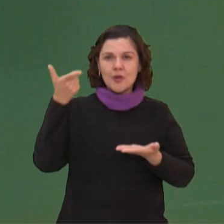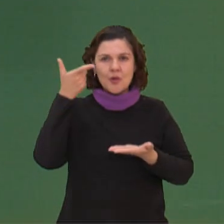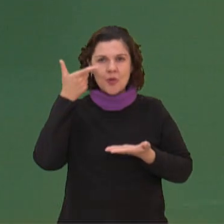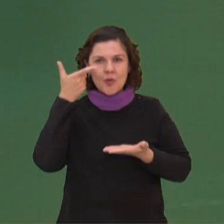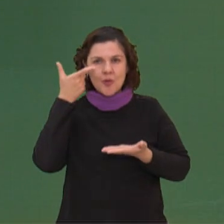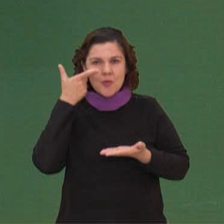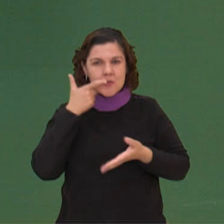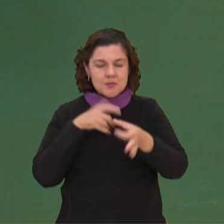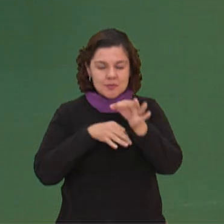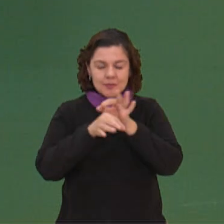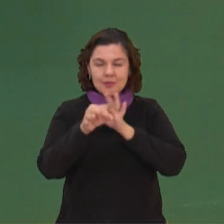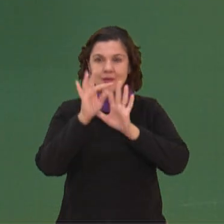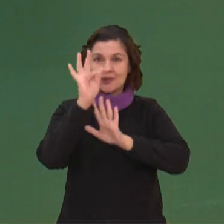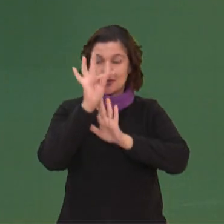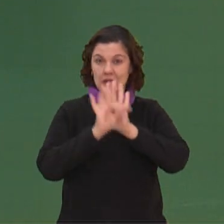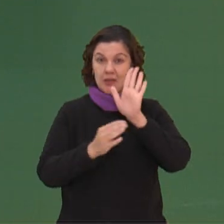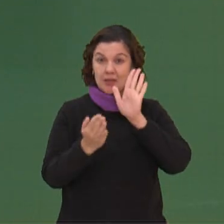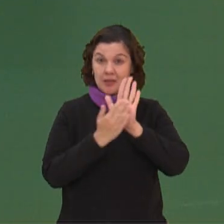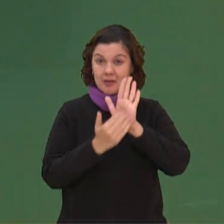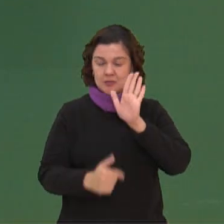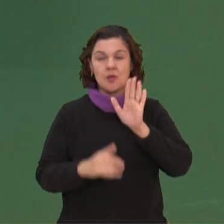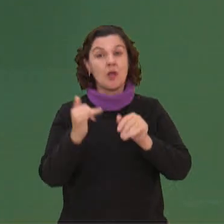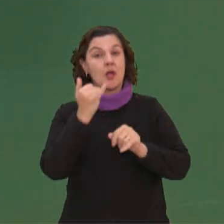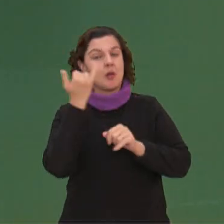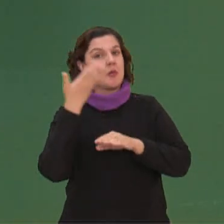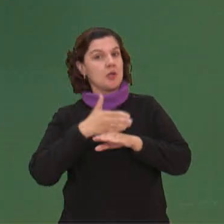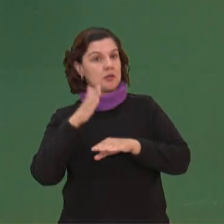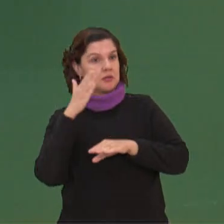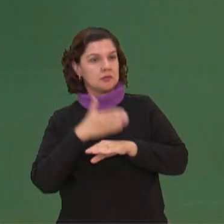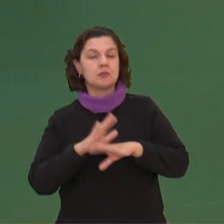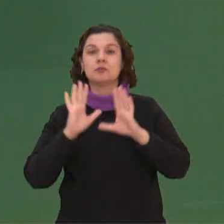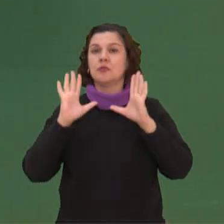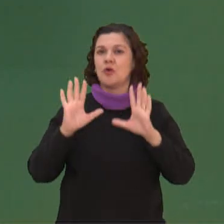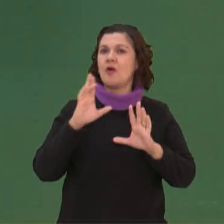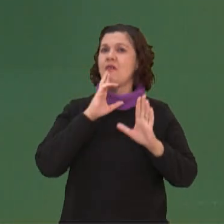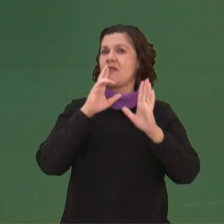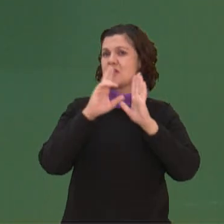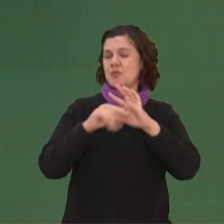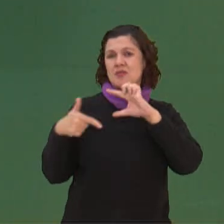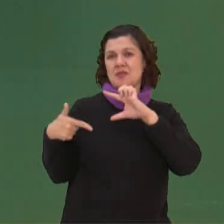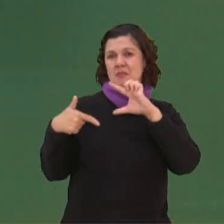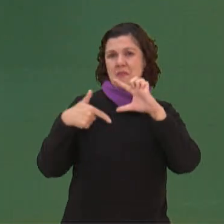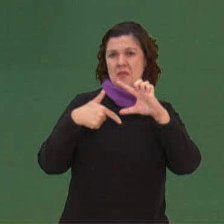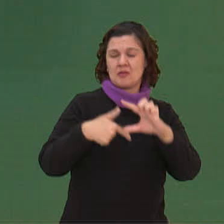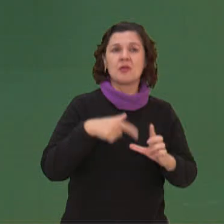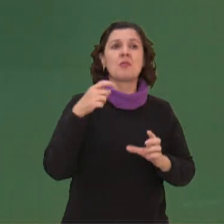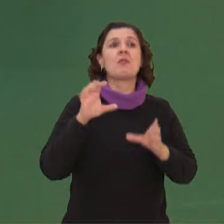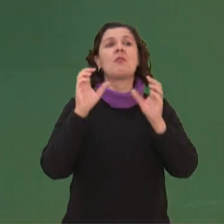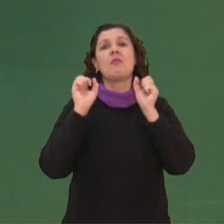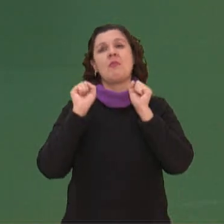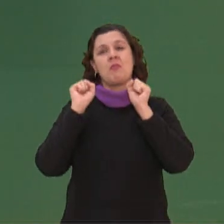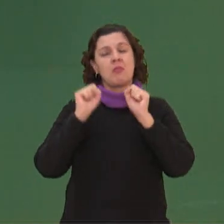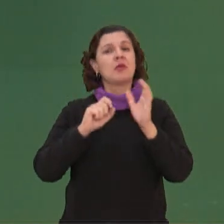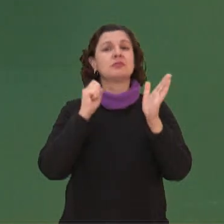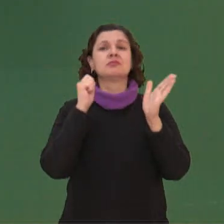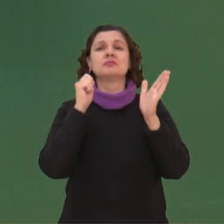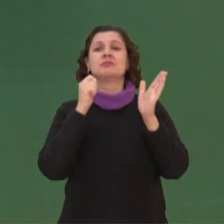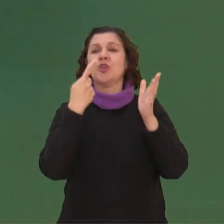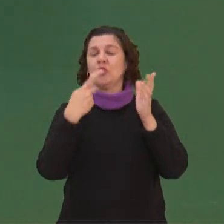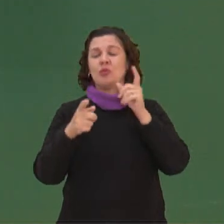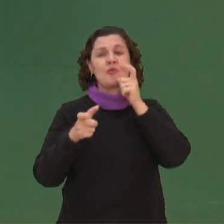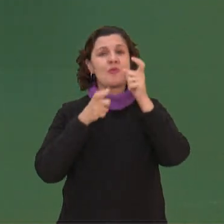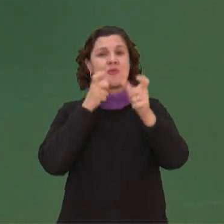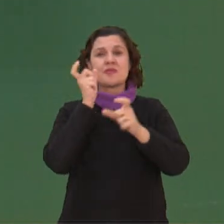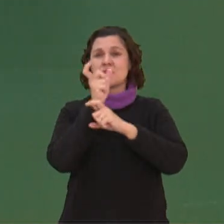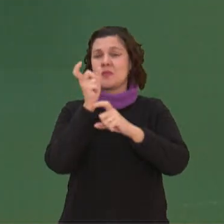Construiu o texto? Importante que você treine isso. Olha, uma resposta padrão seria essa, mas você pode ter escrito com suas